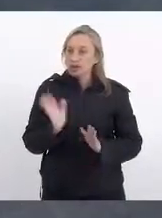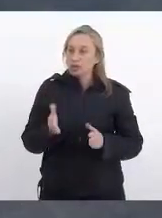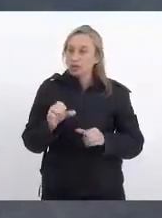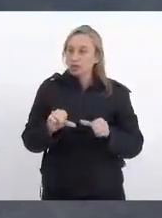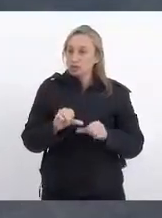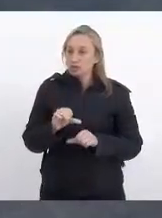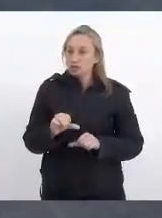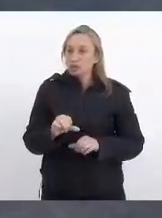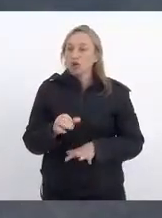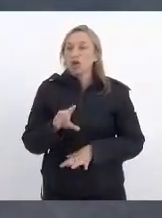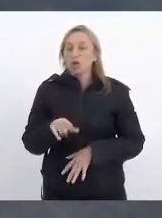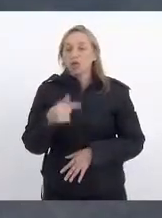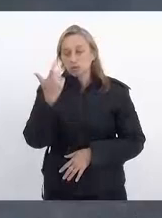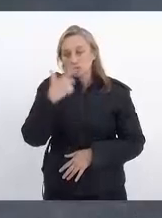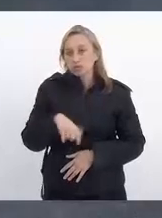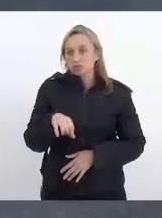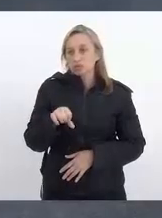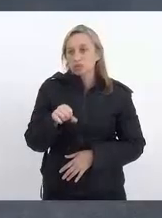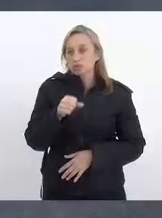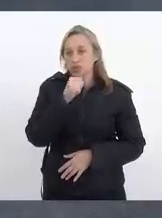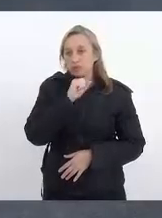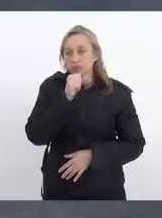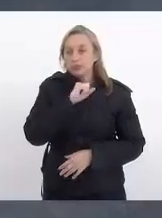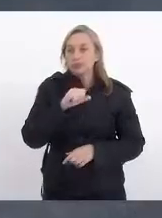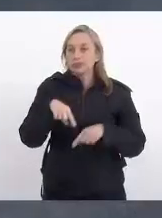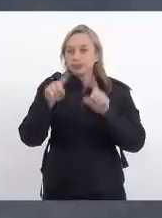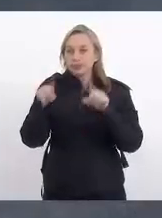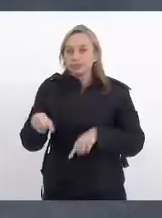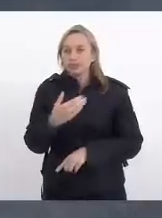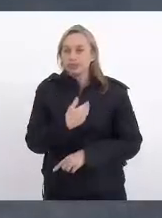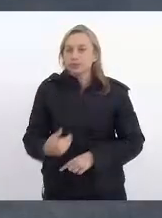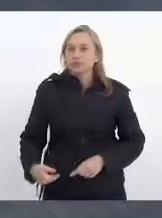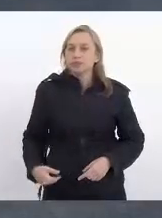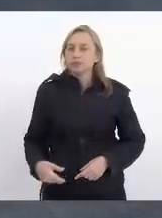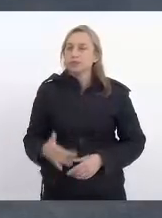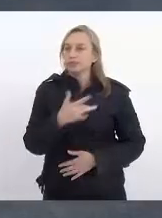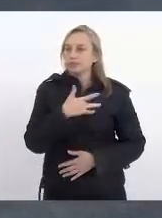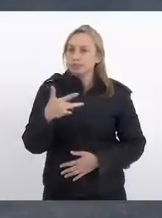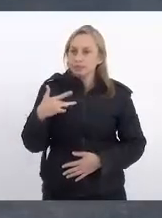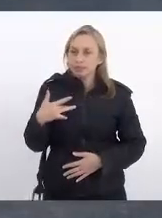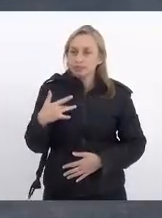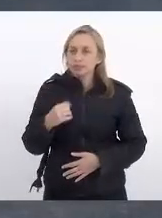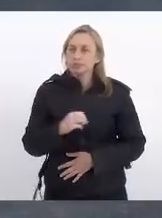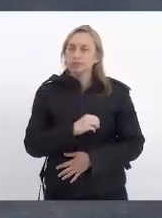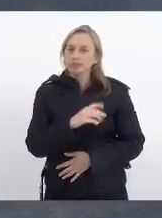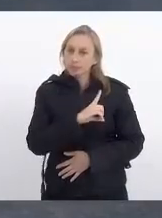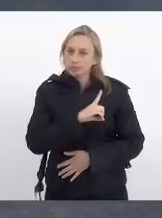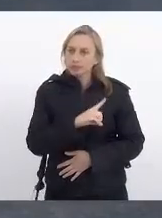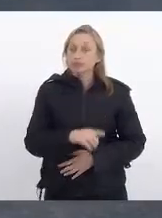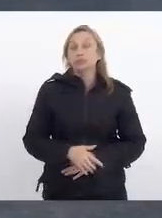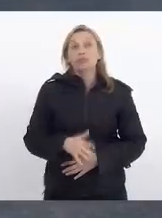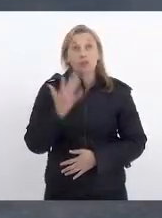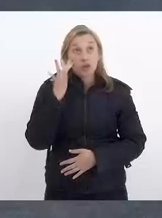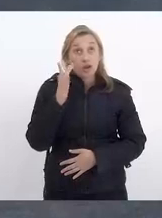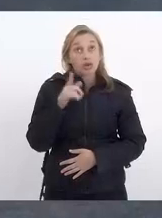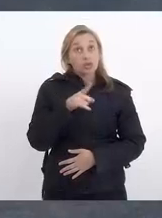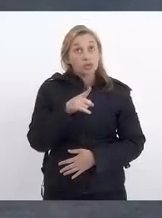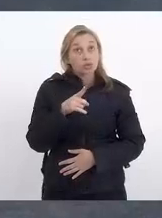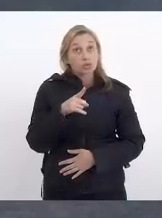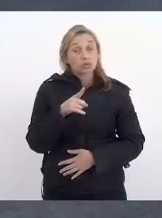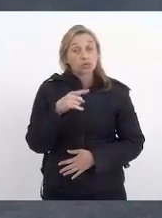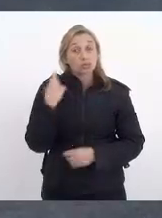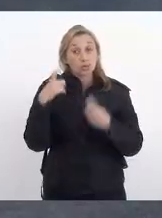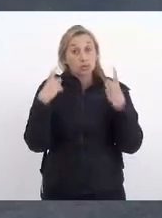do questão só antiga no serviço público de saúde de Duque de Caxias e acho muito